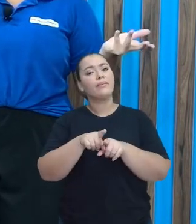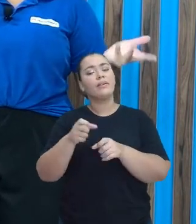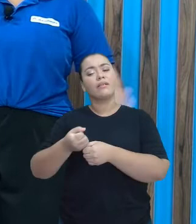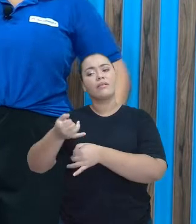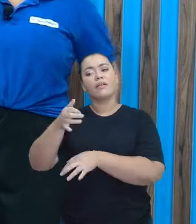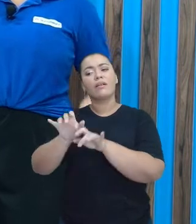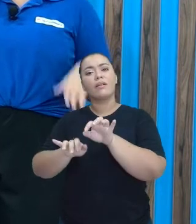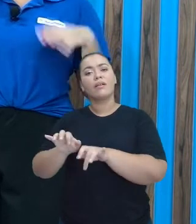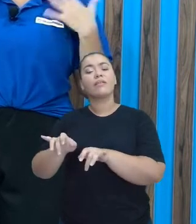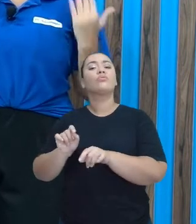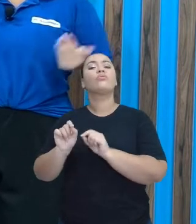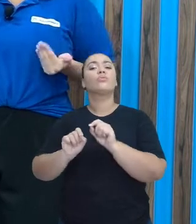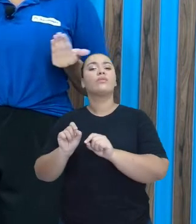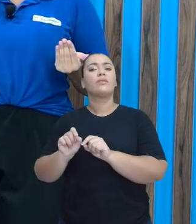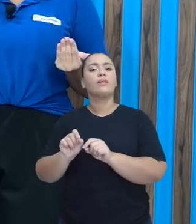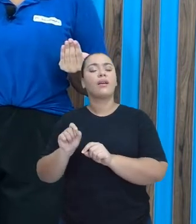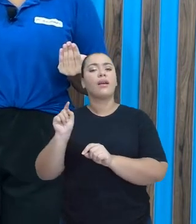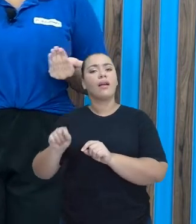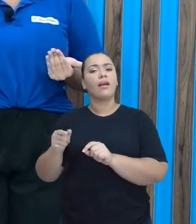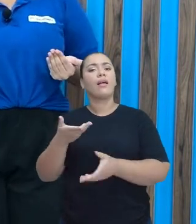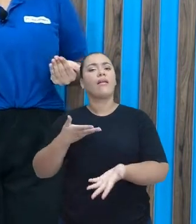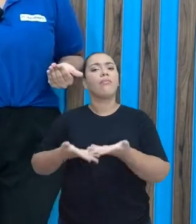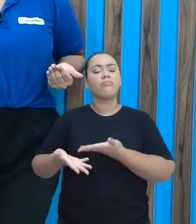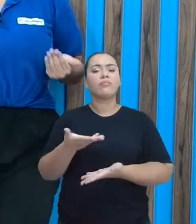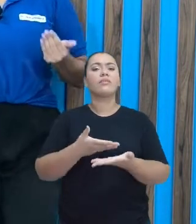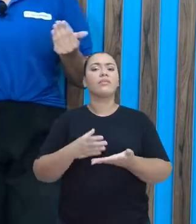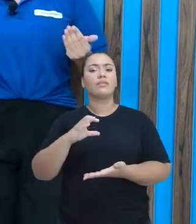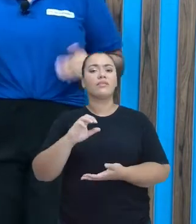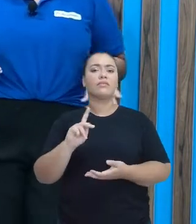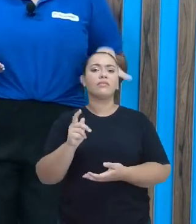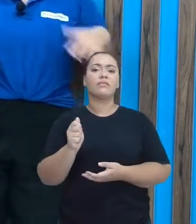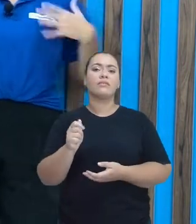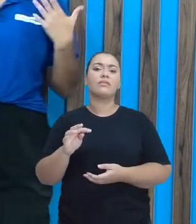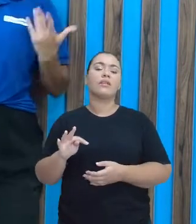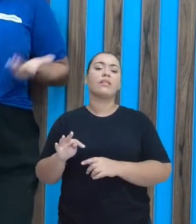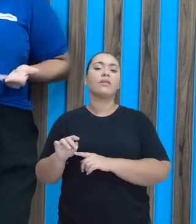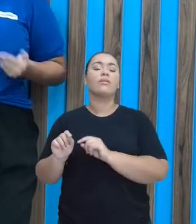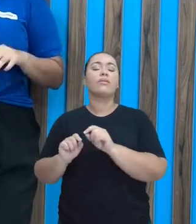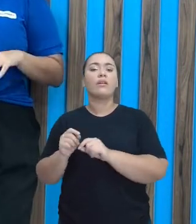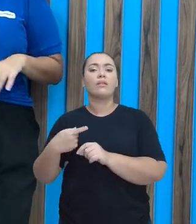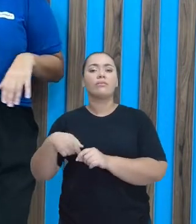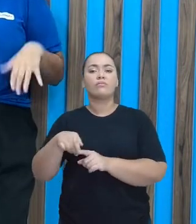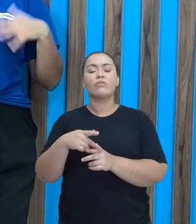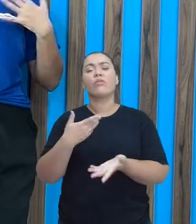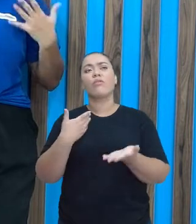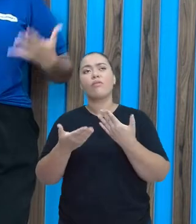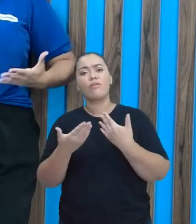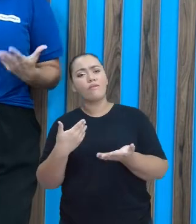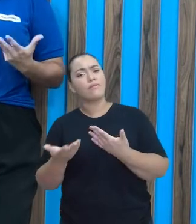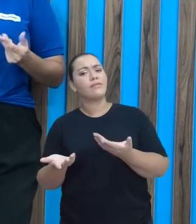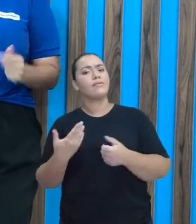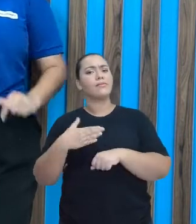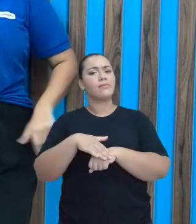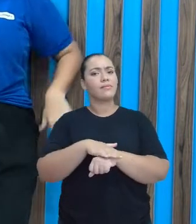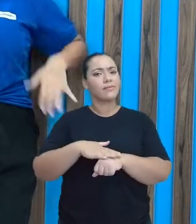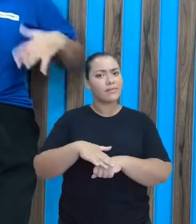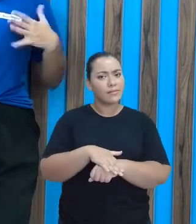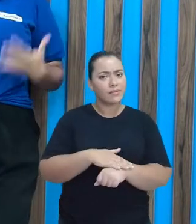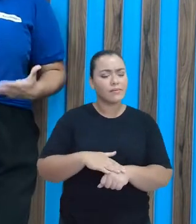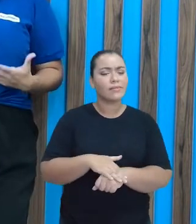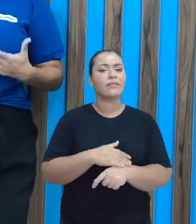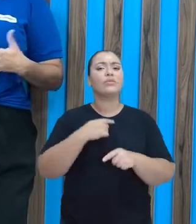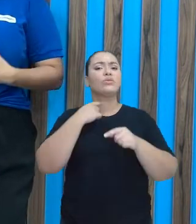chat, que é a ferramenta interativa, que é aquele canal em que a gente pode trocar figurinhas,